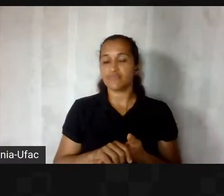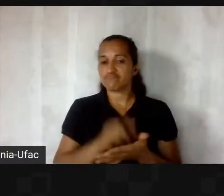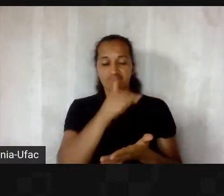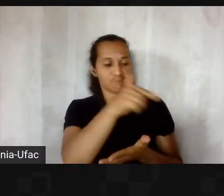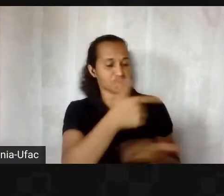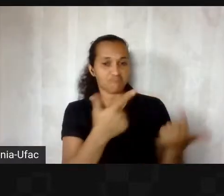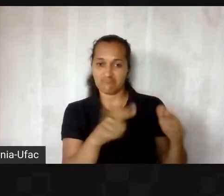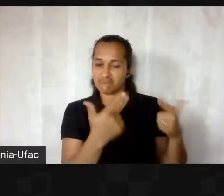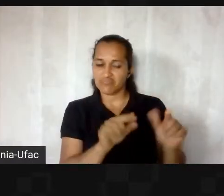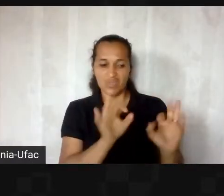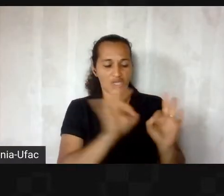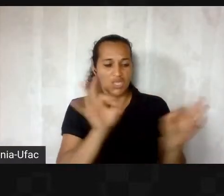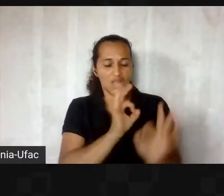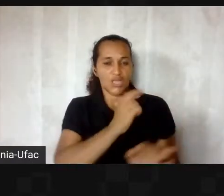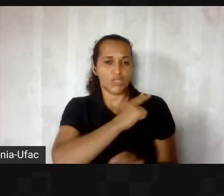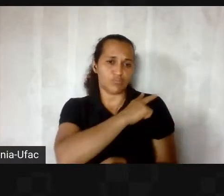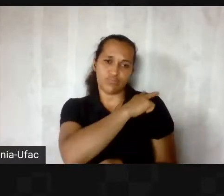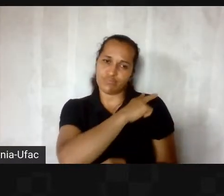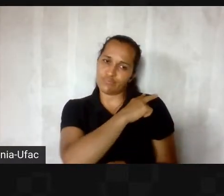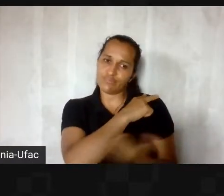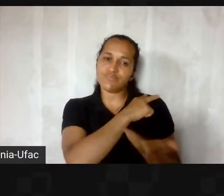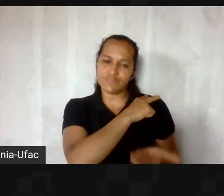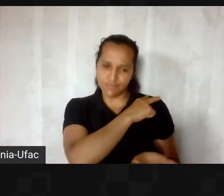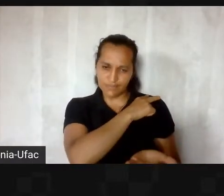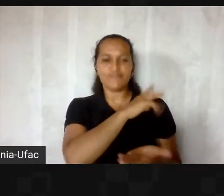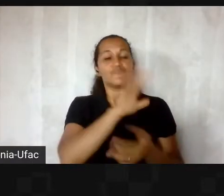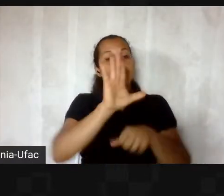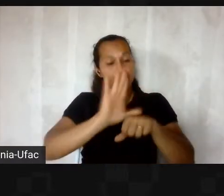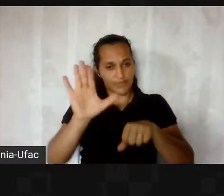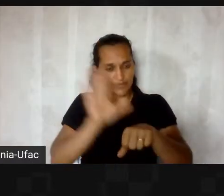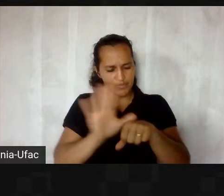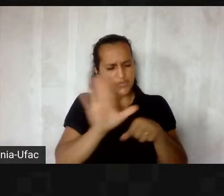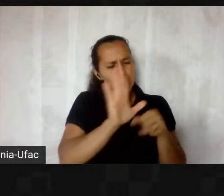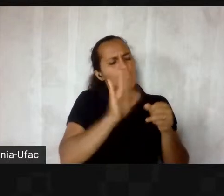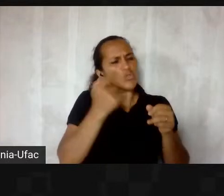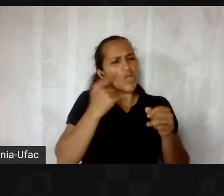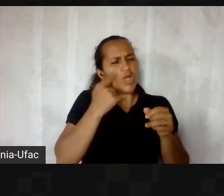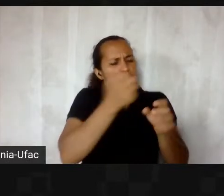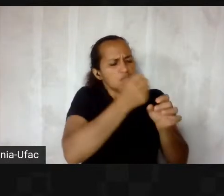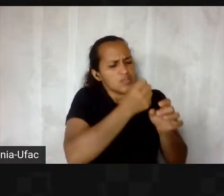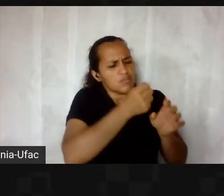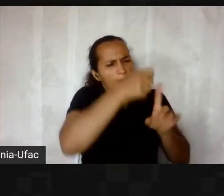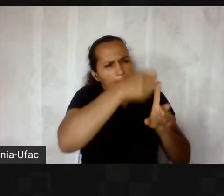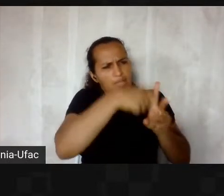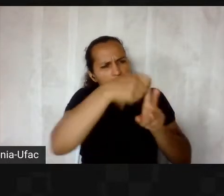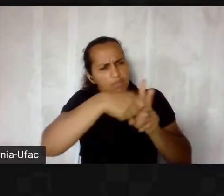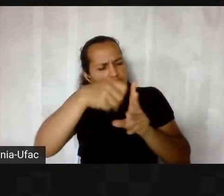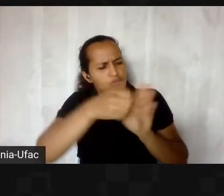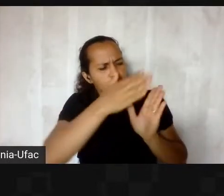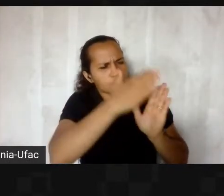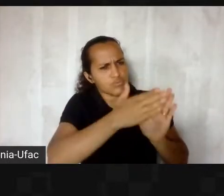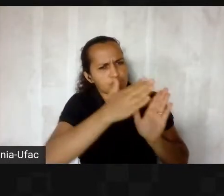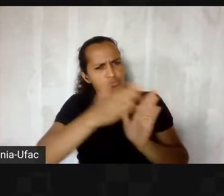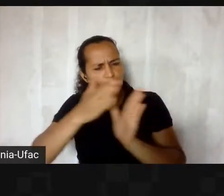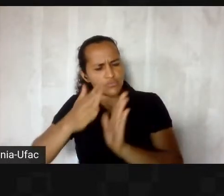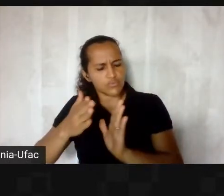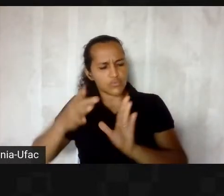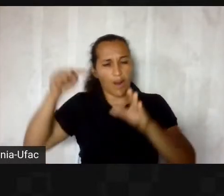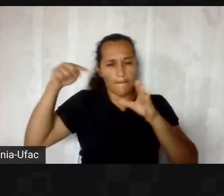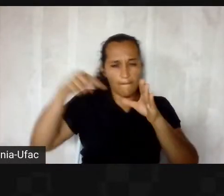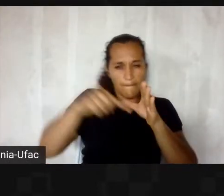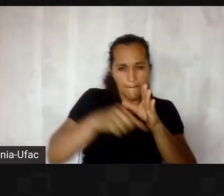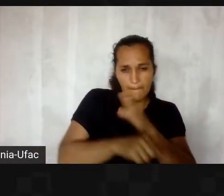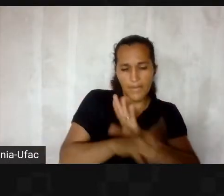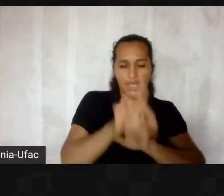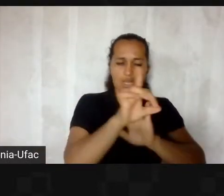tinham sequer o ensino médio. Esses cursos parcelados, de caráter intensivo, da década